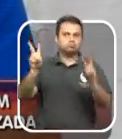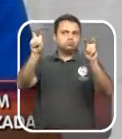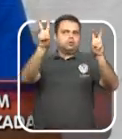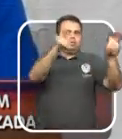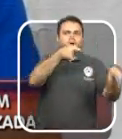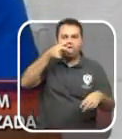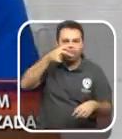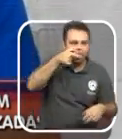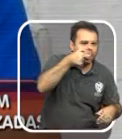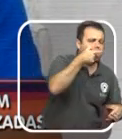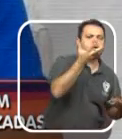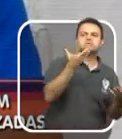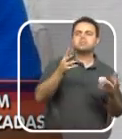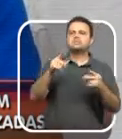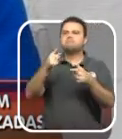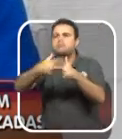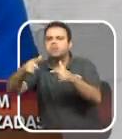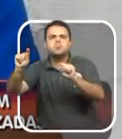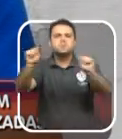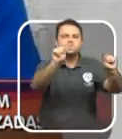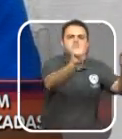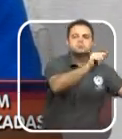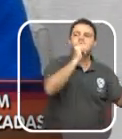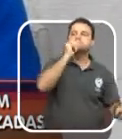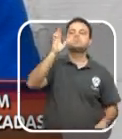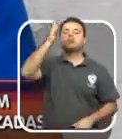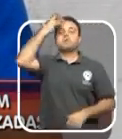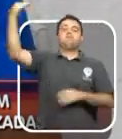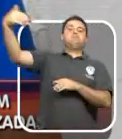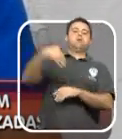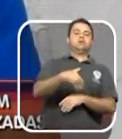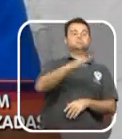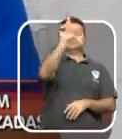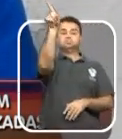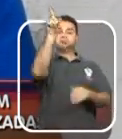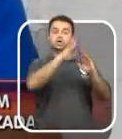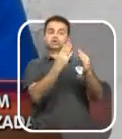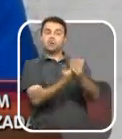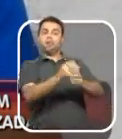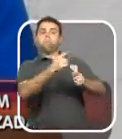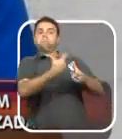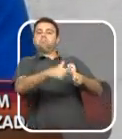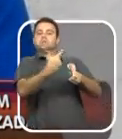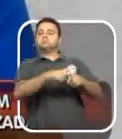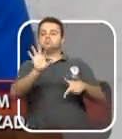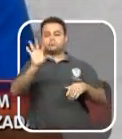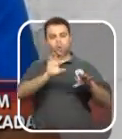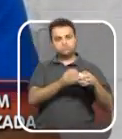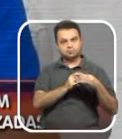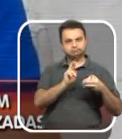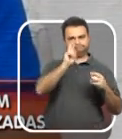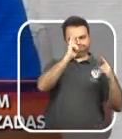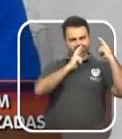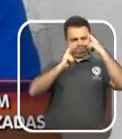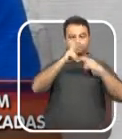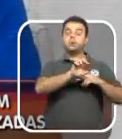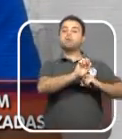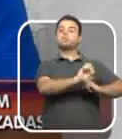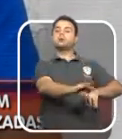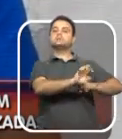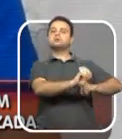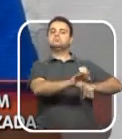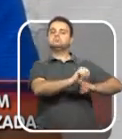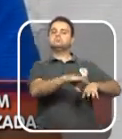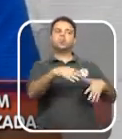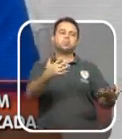fiscalização, houve essa participação. É importante dizer que no dia a dia os vereadores também questionam, né, e fiscalizam.